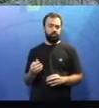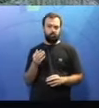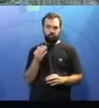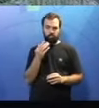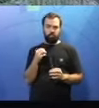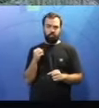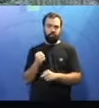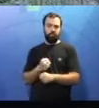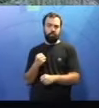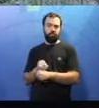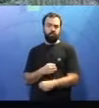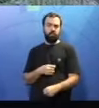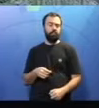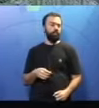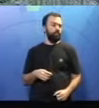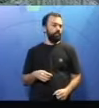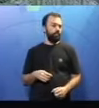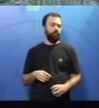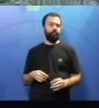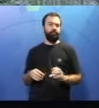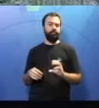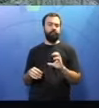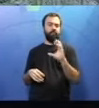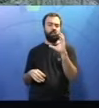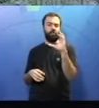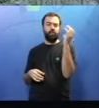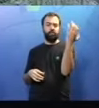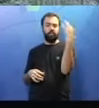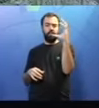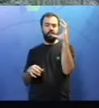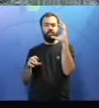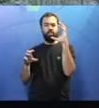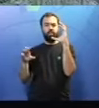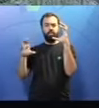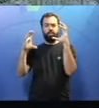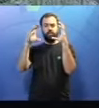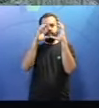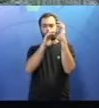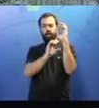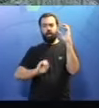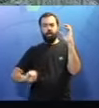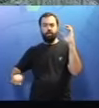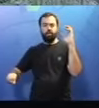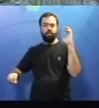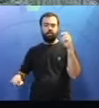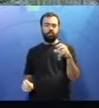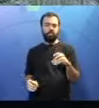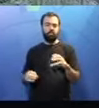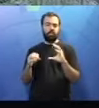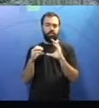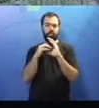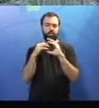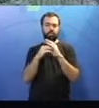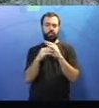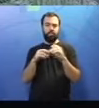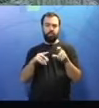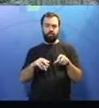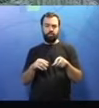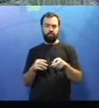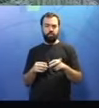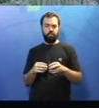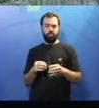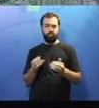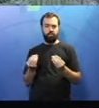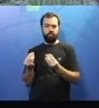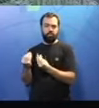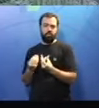autótrofos que fazem fotossíntese. E todos os seres desse grupo são pluricelulares, têm várias células. Como exemplos, nós